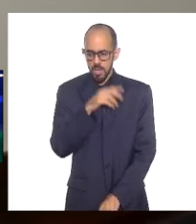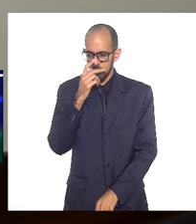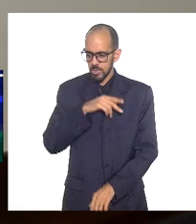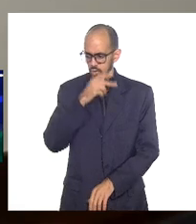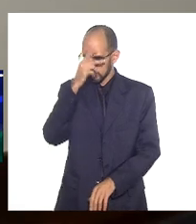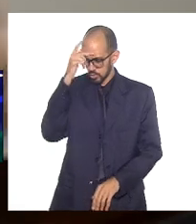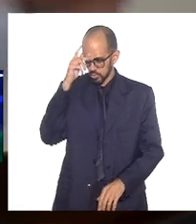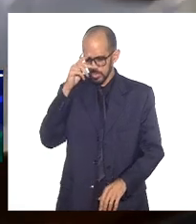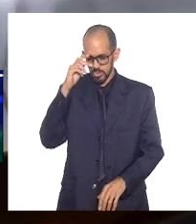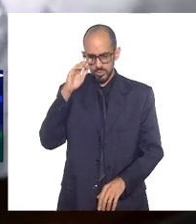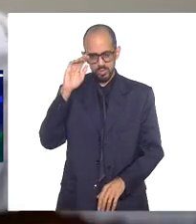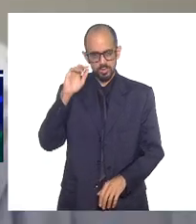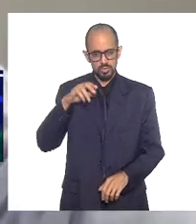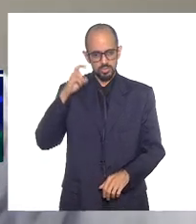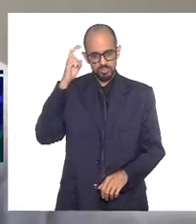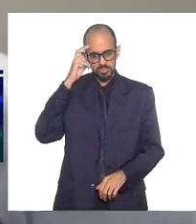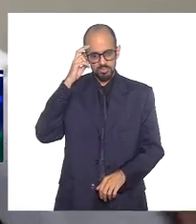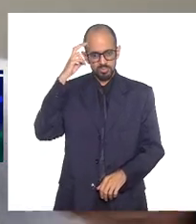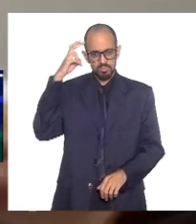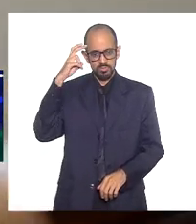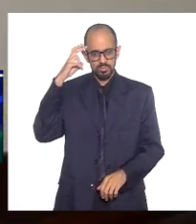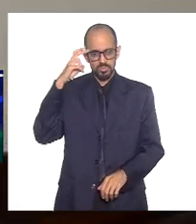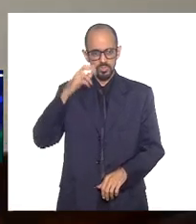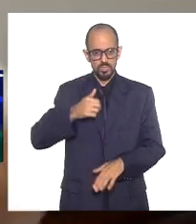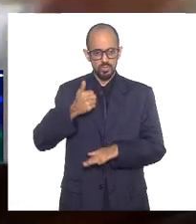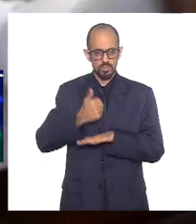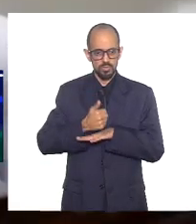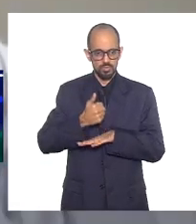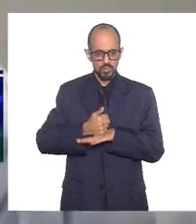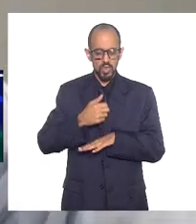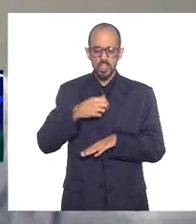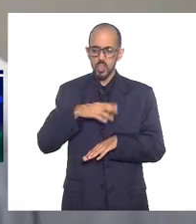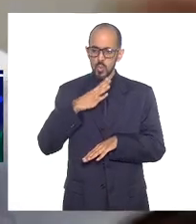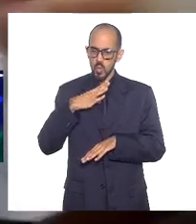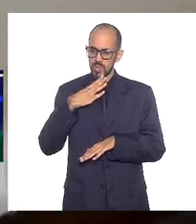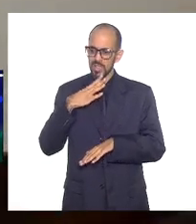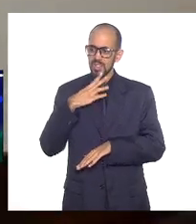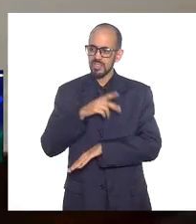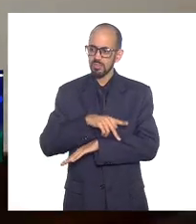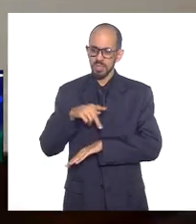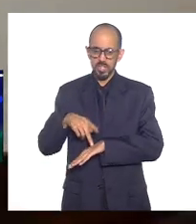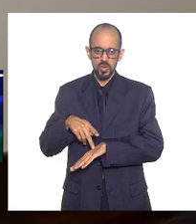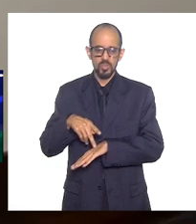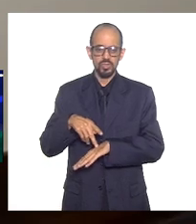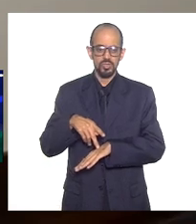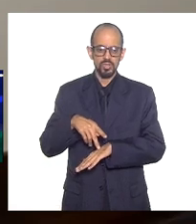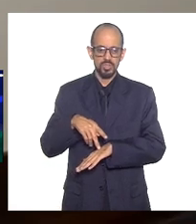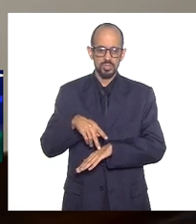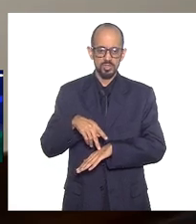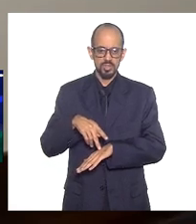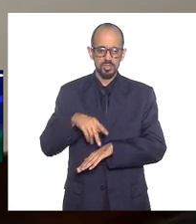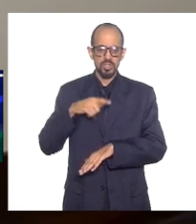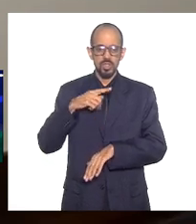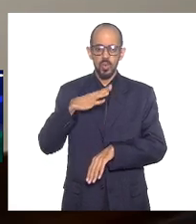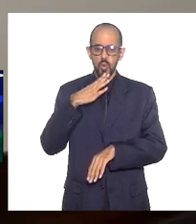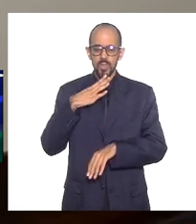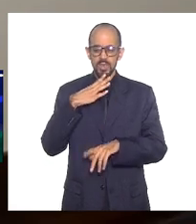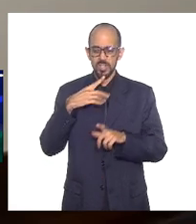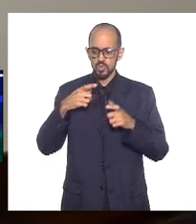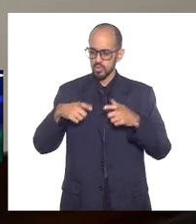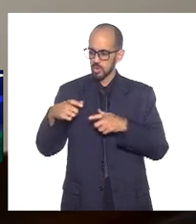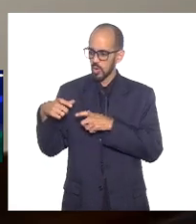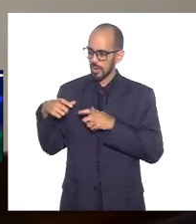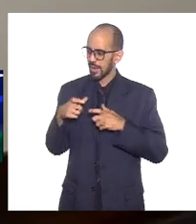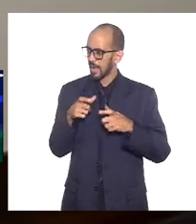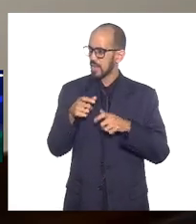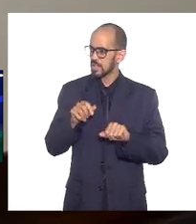educadoras, que conhecem o trabalho pedagógico cotidiano, que têm boa formação acadêmica, que conhecem as localidades